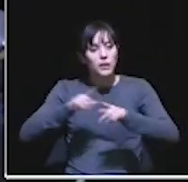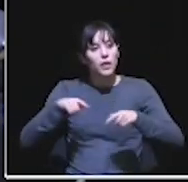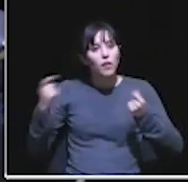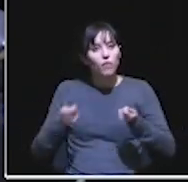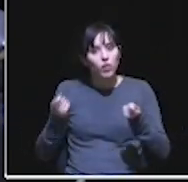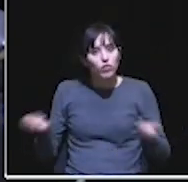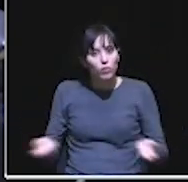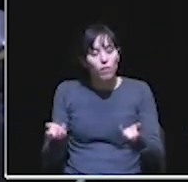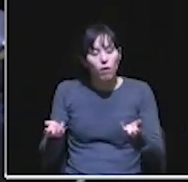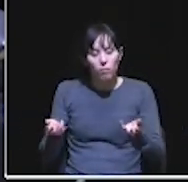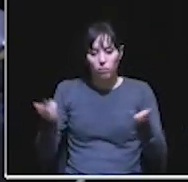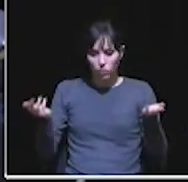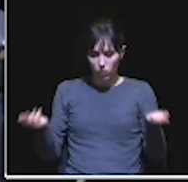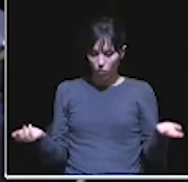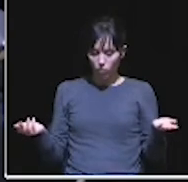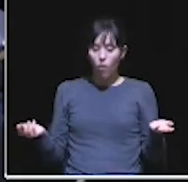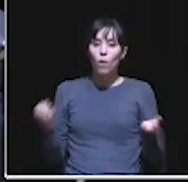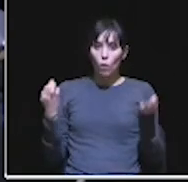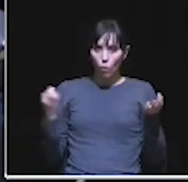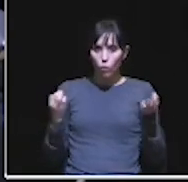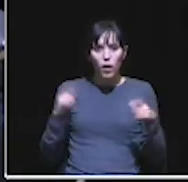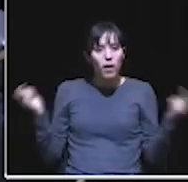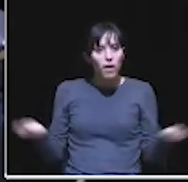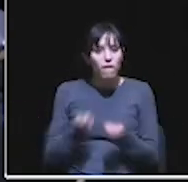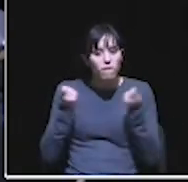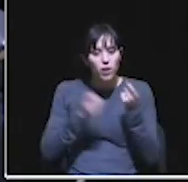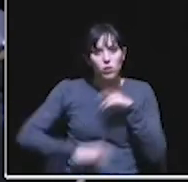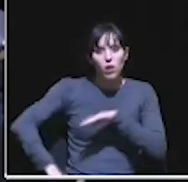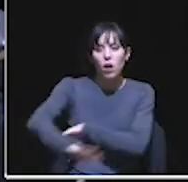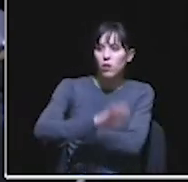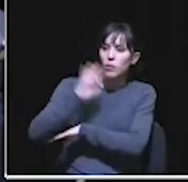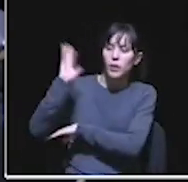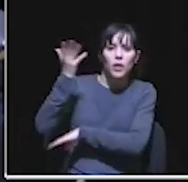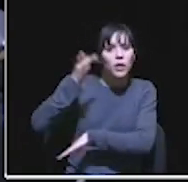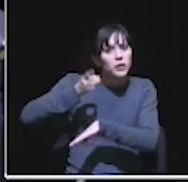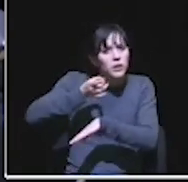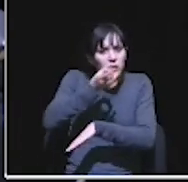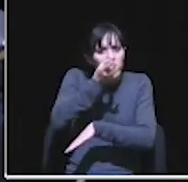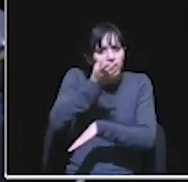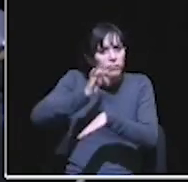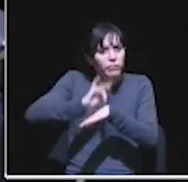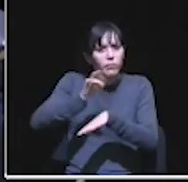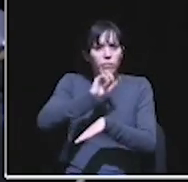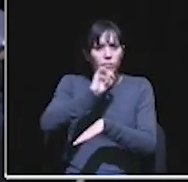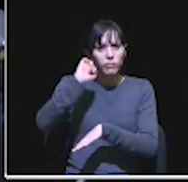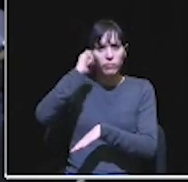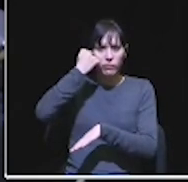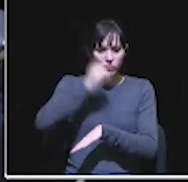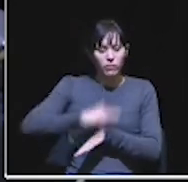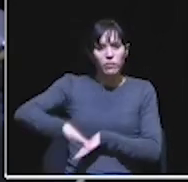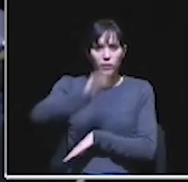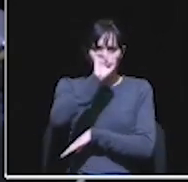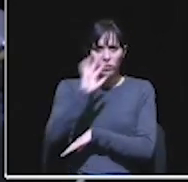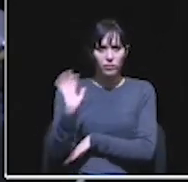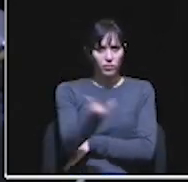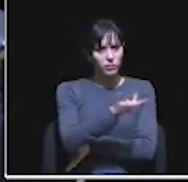eventos. Ora, a realização recorrente de grandes eventos numa área ambientalmente sensível pode colocar em causa os valores ambientais dessa zona e da